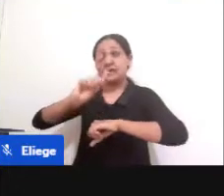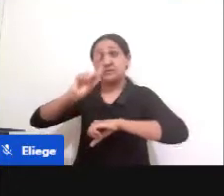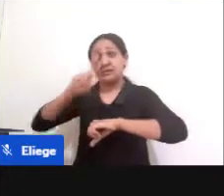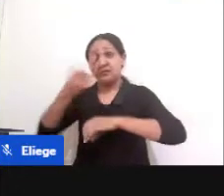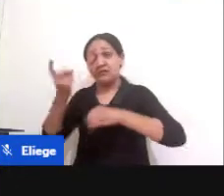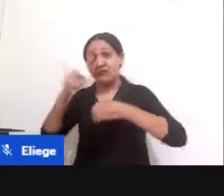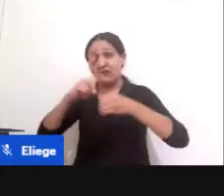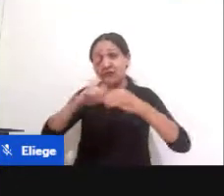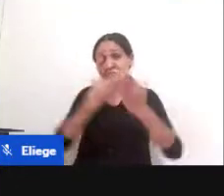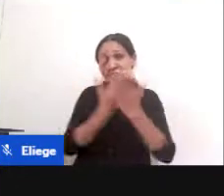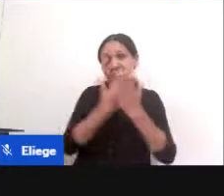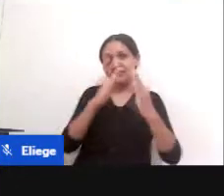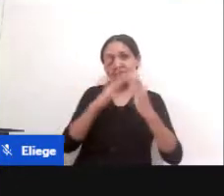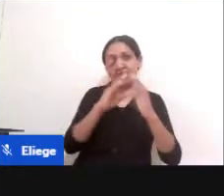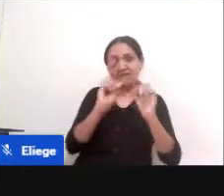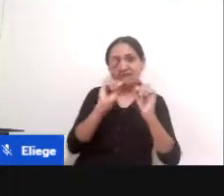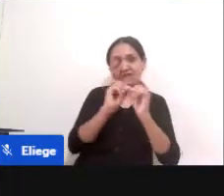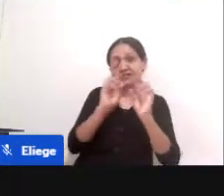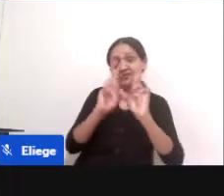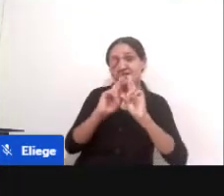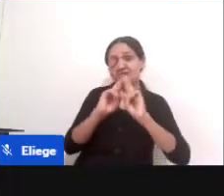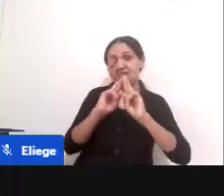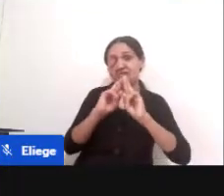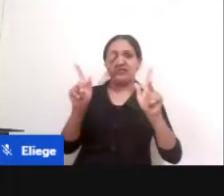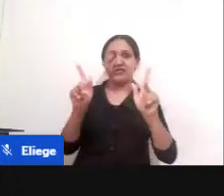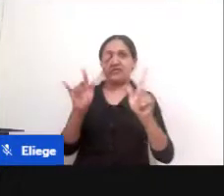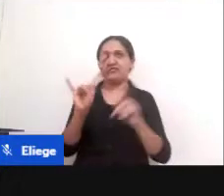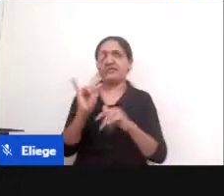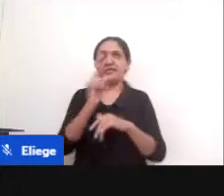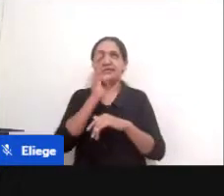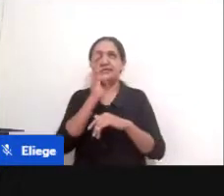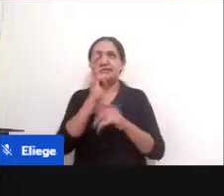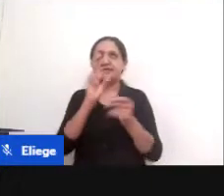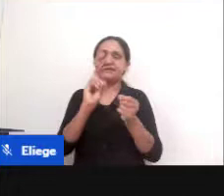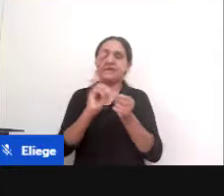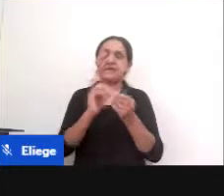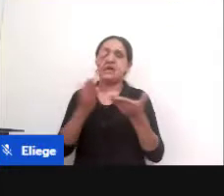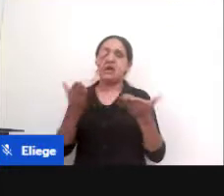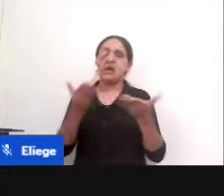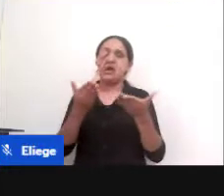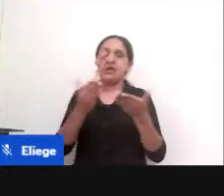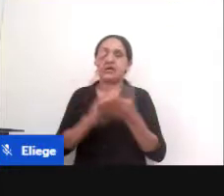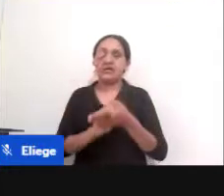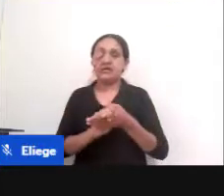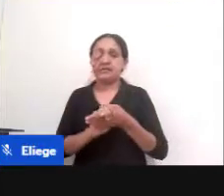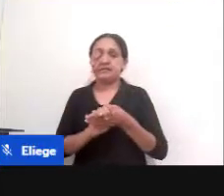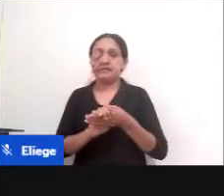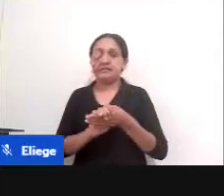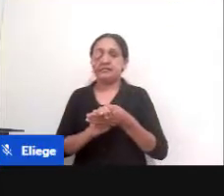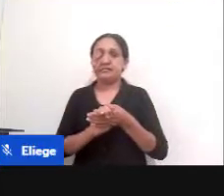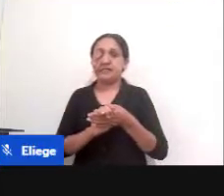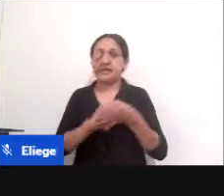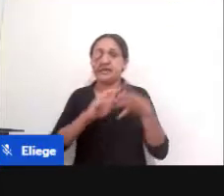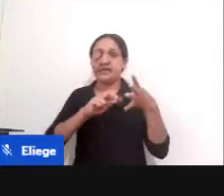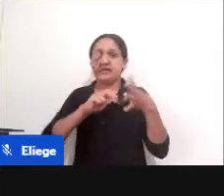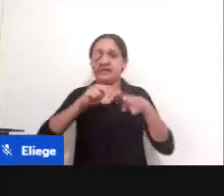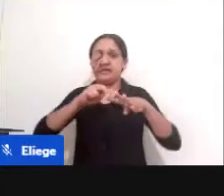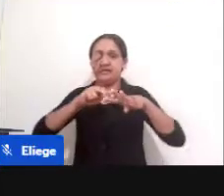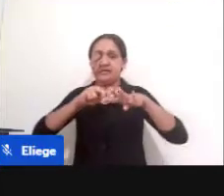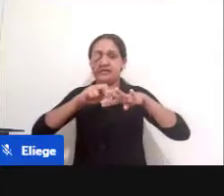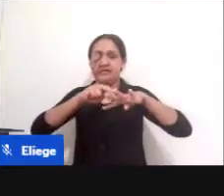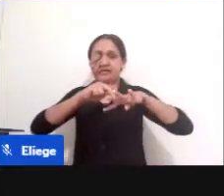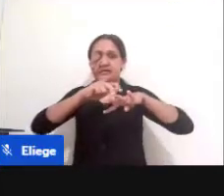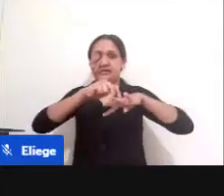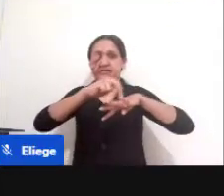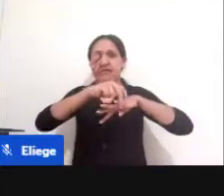do caderno. Vamos supor que você vai trabalhar agora estátua. Aí, por